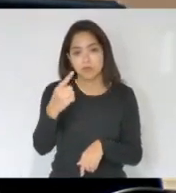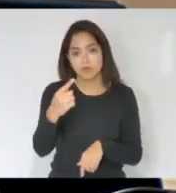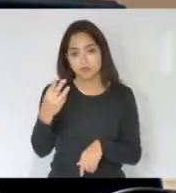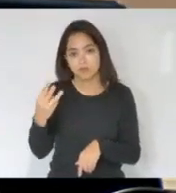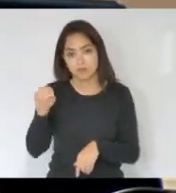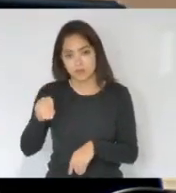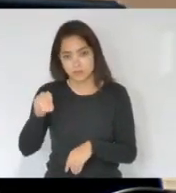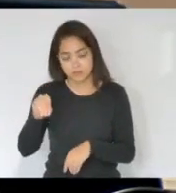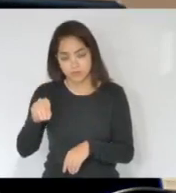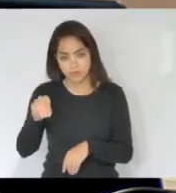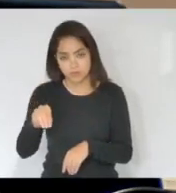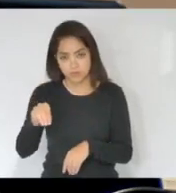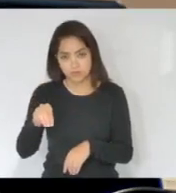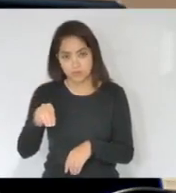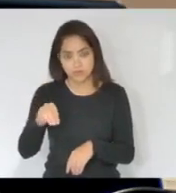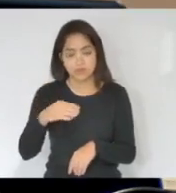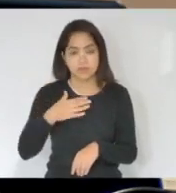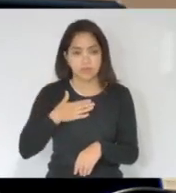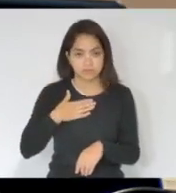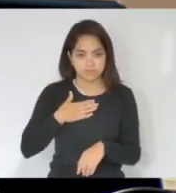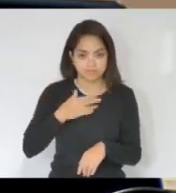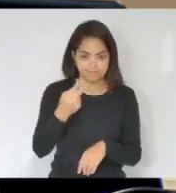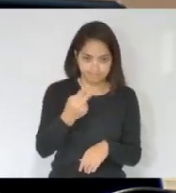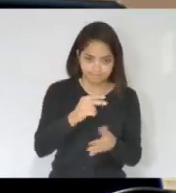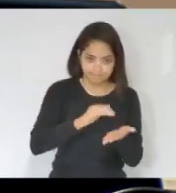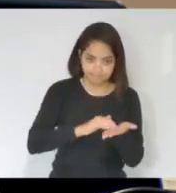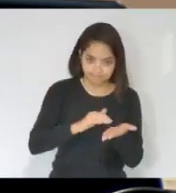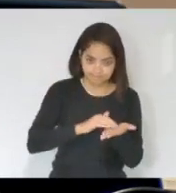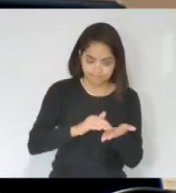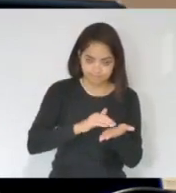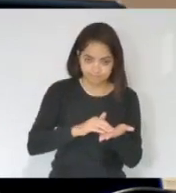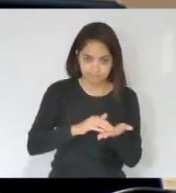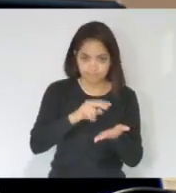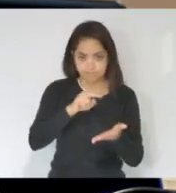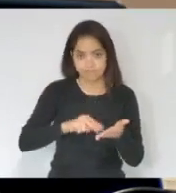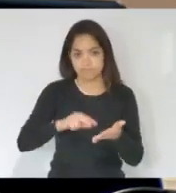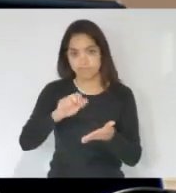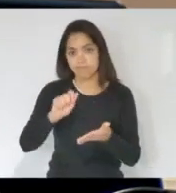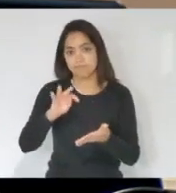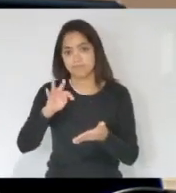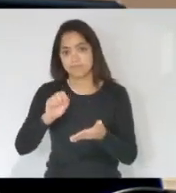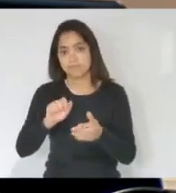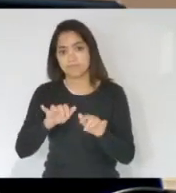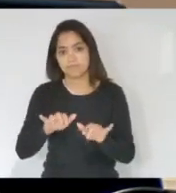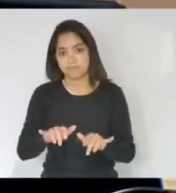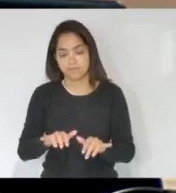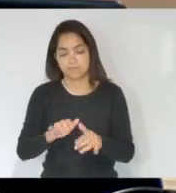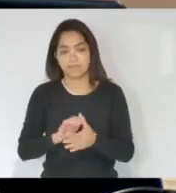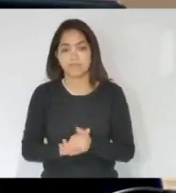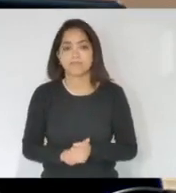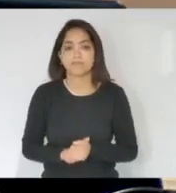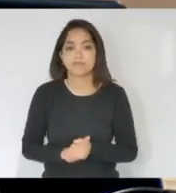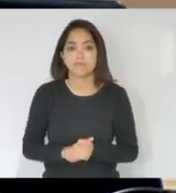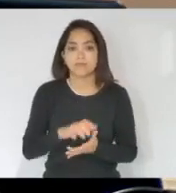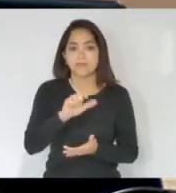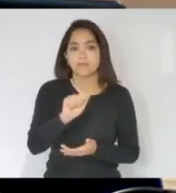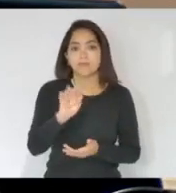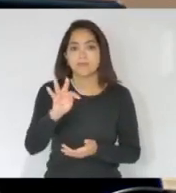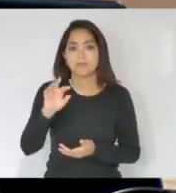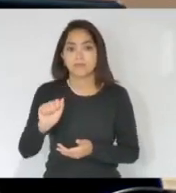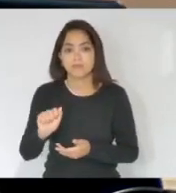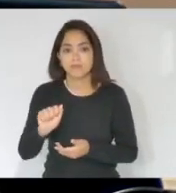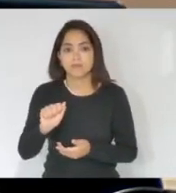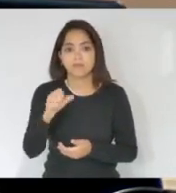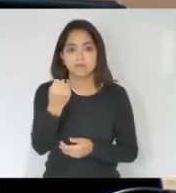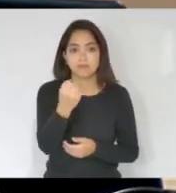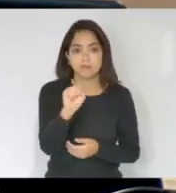minutos. Para constar, eu, segundo o secretário, lavrei a presente ata. Ata da 8ª